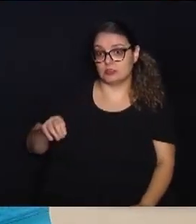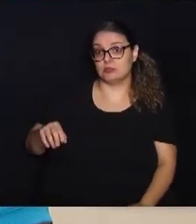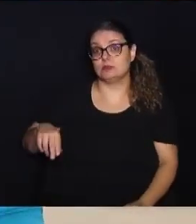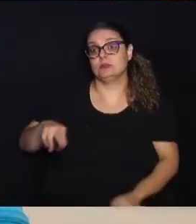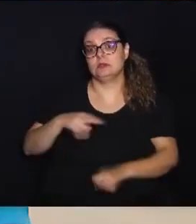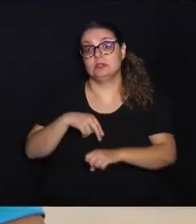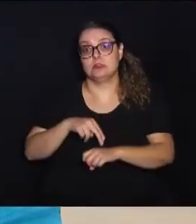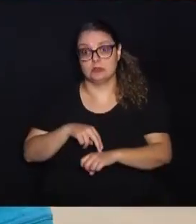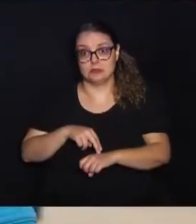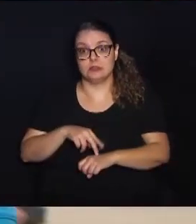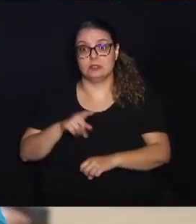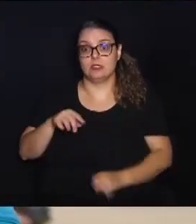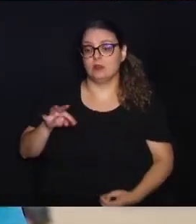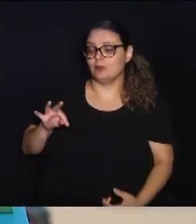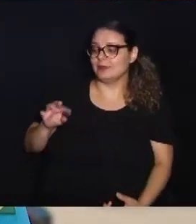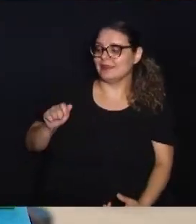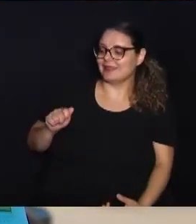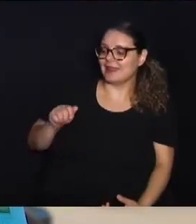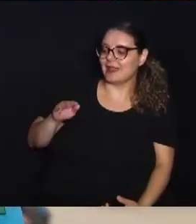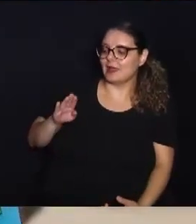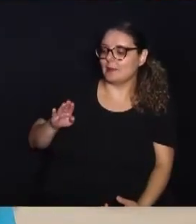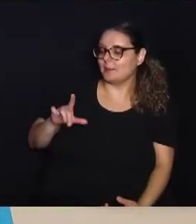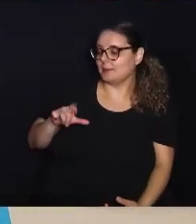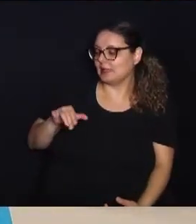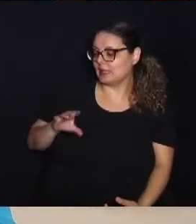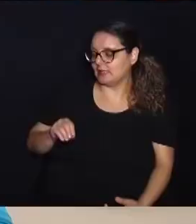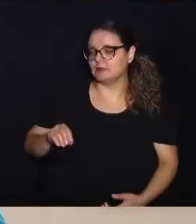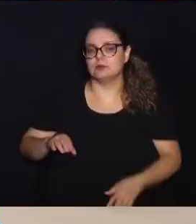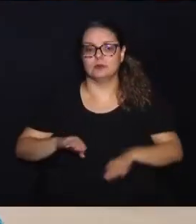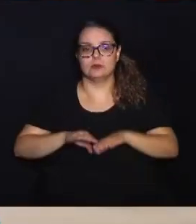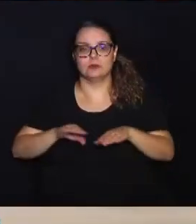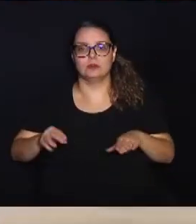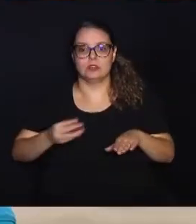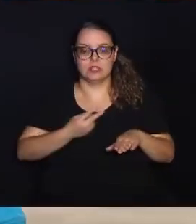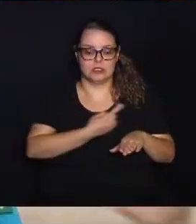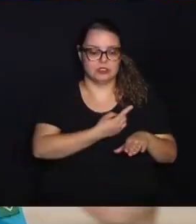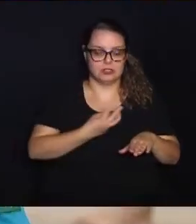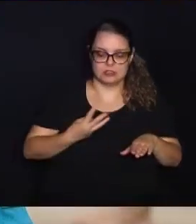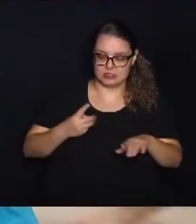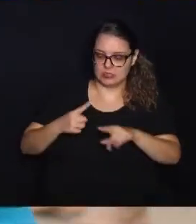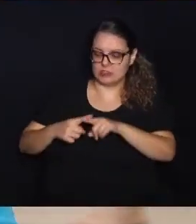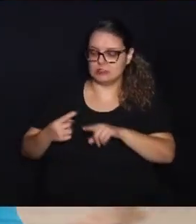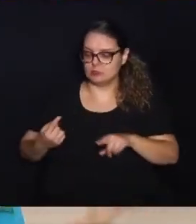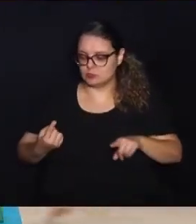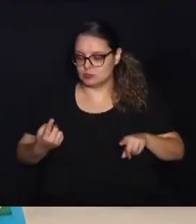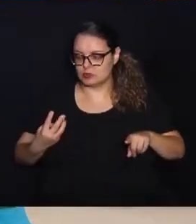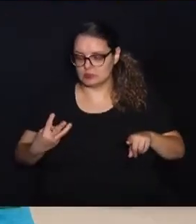linha para fora enquanto elas estão fazendo a coreografia. Mas isso é para todas as